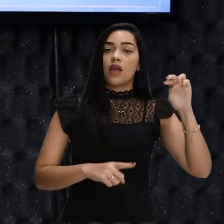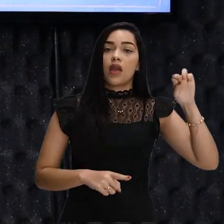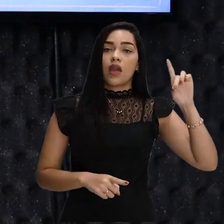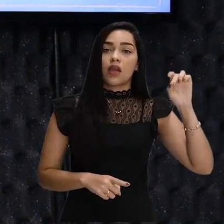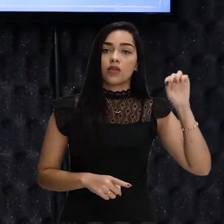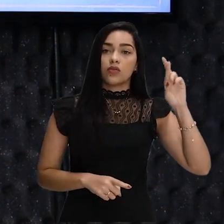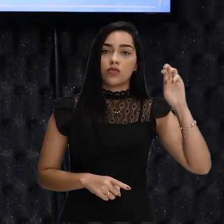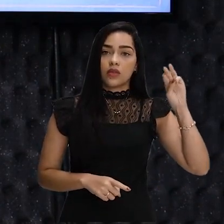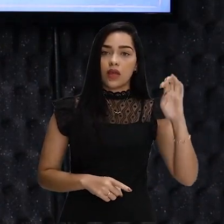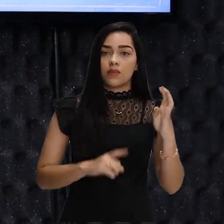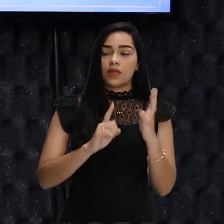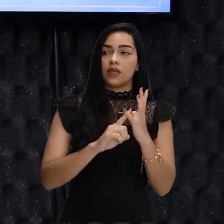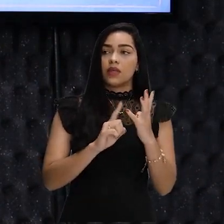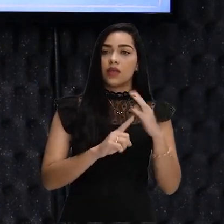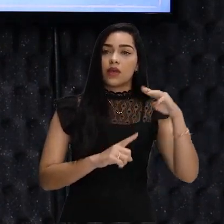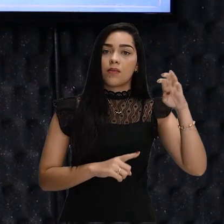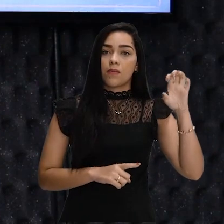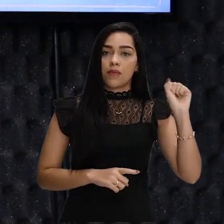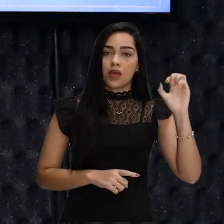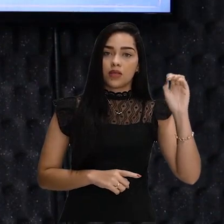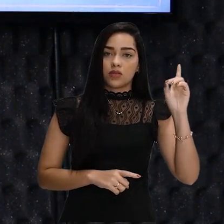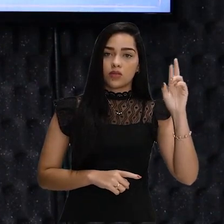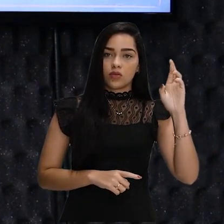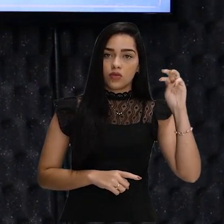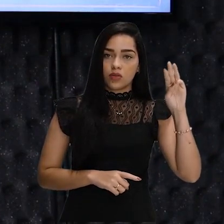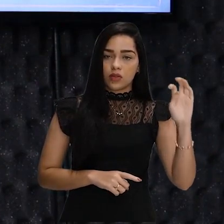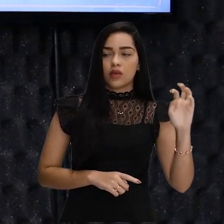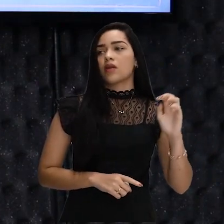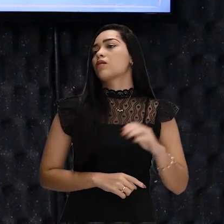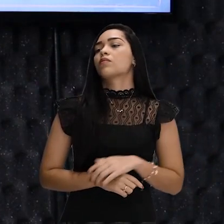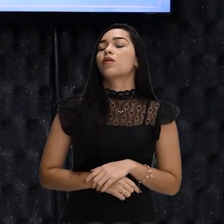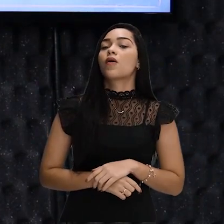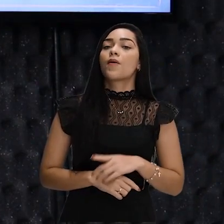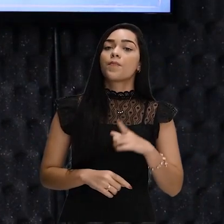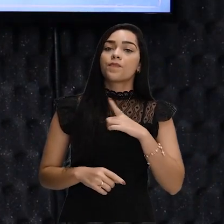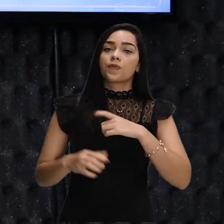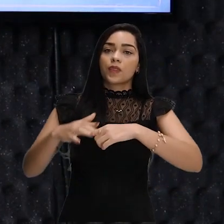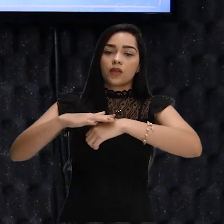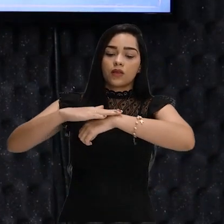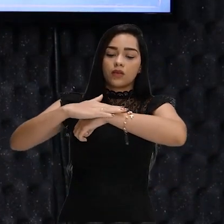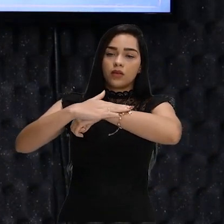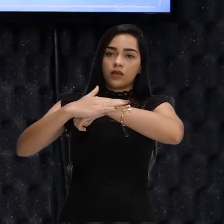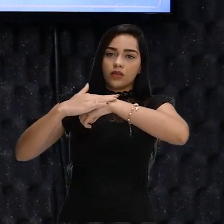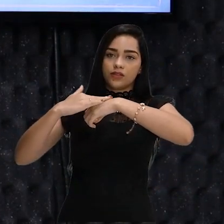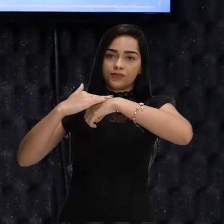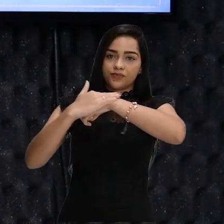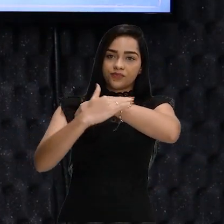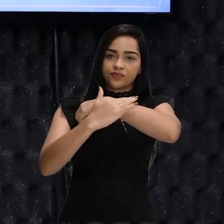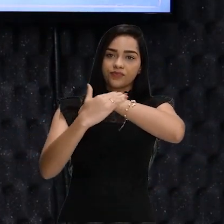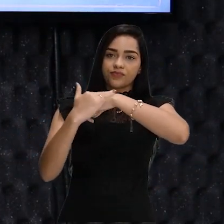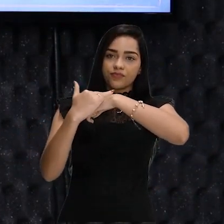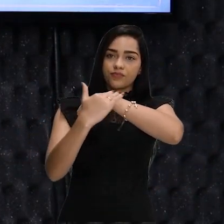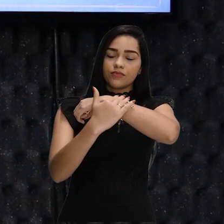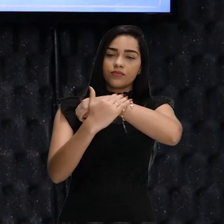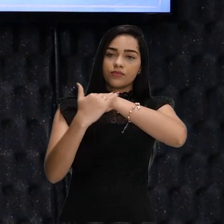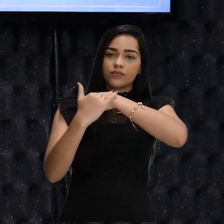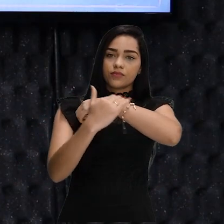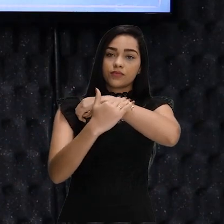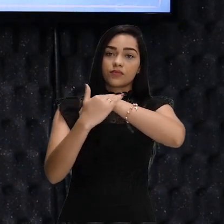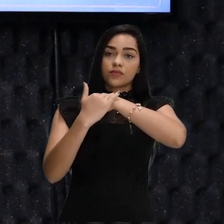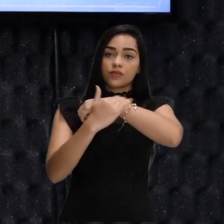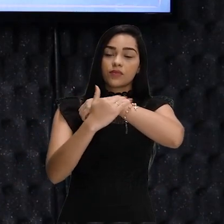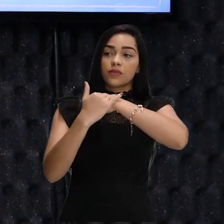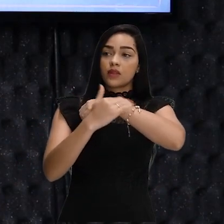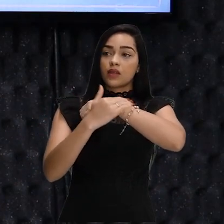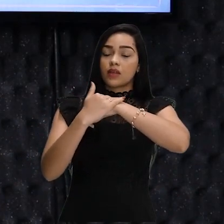endoderme e mesoderme. A ectoderme ela fica na parte mais externa do embrião. A